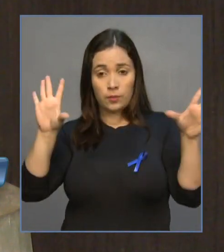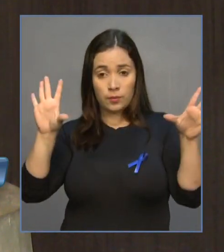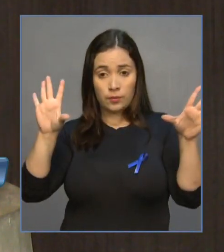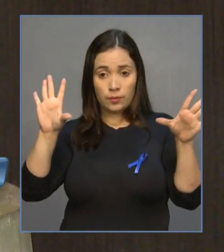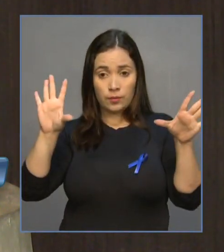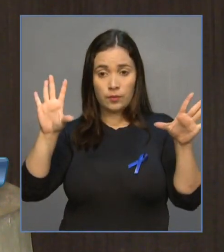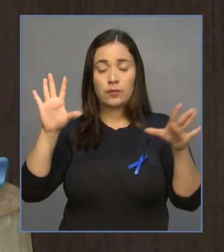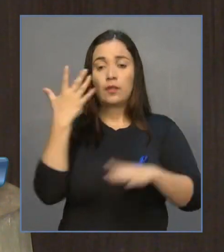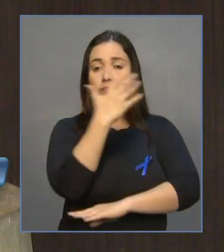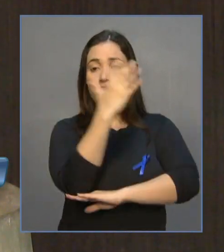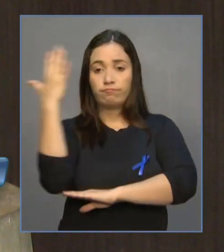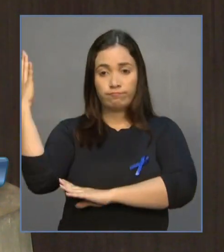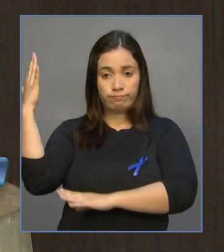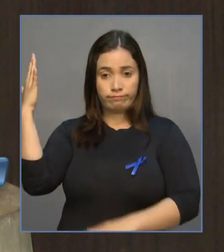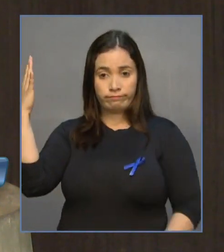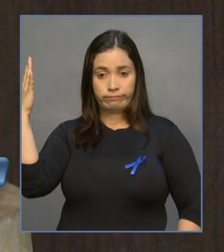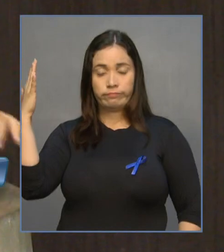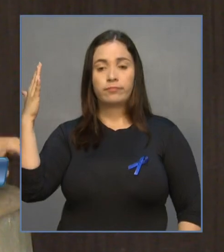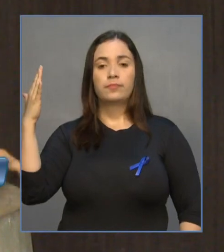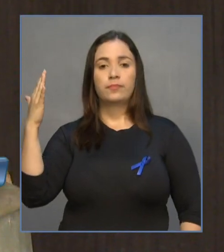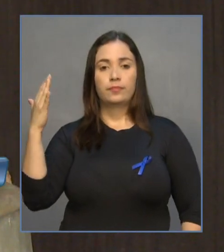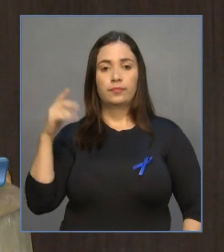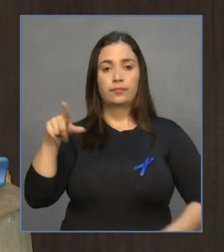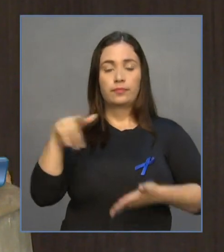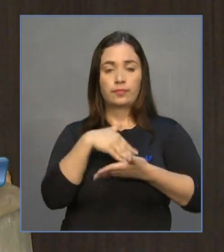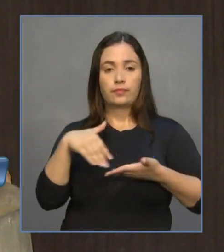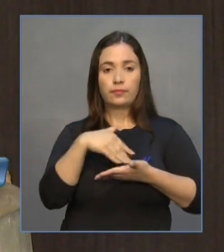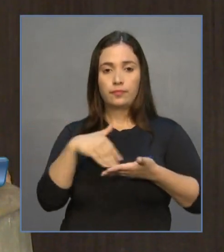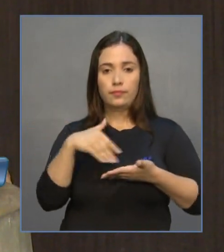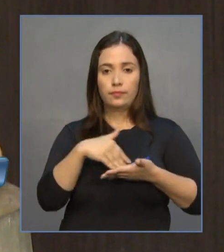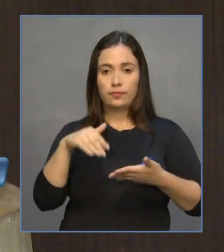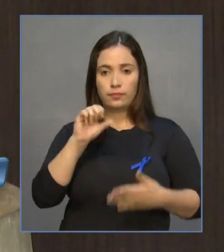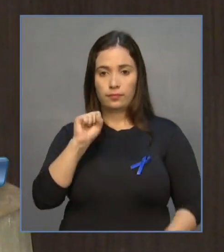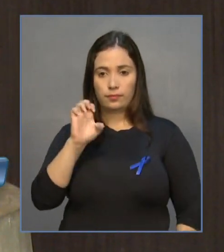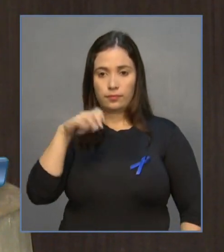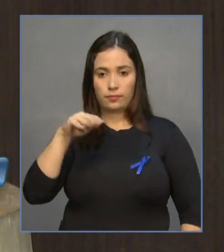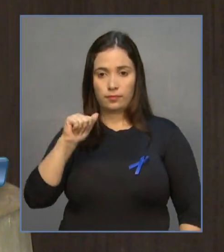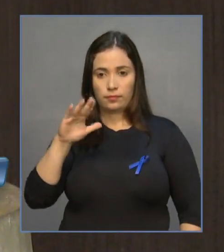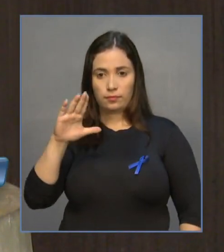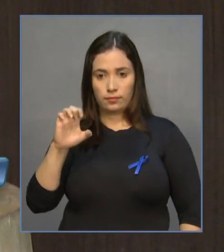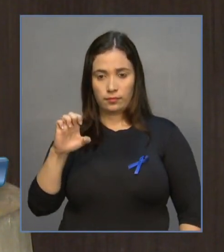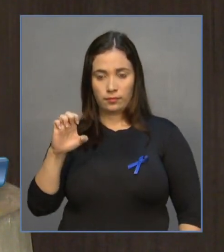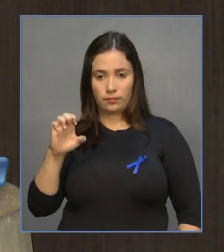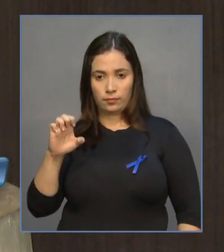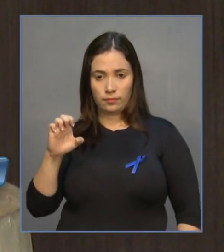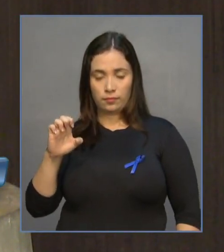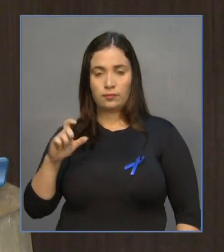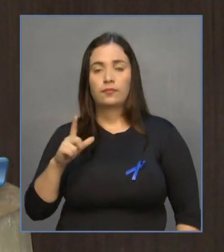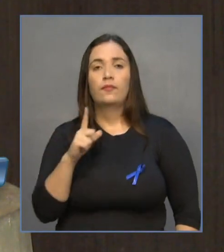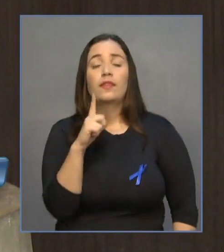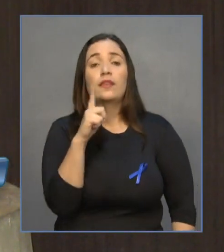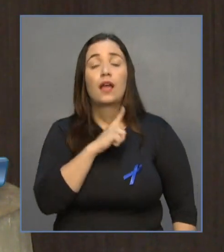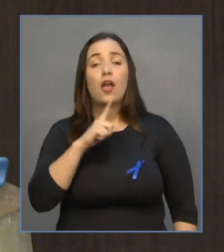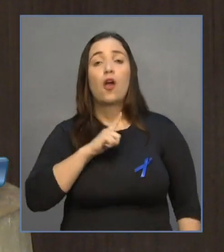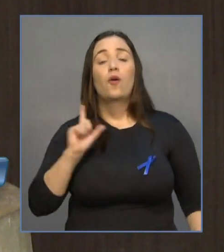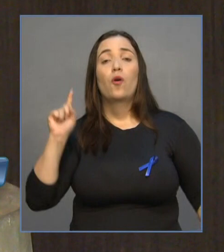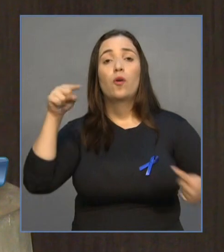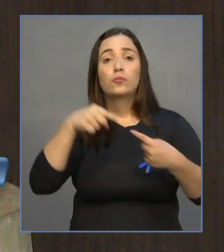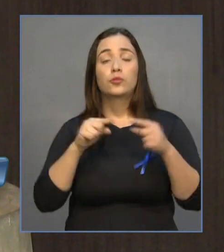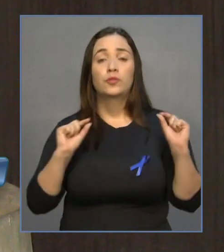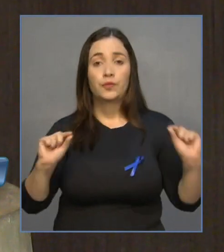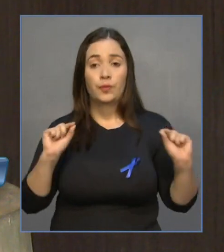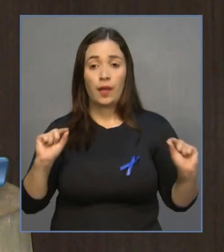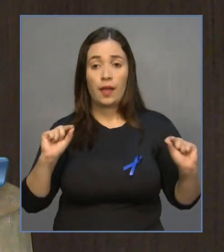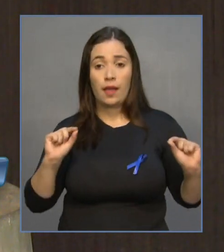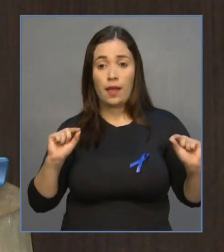ambiental emitida pela Secretaria de Meio Ambiente, ela tinha como finalidade que